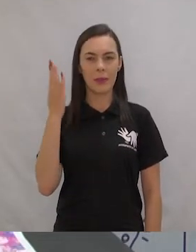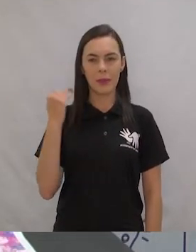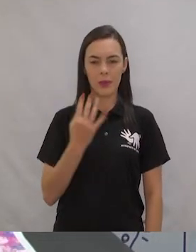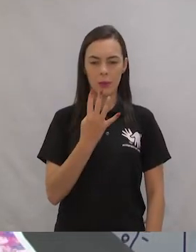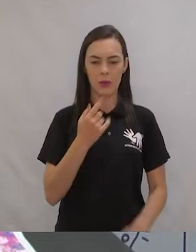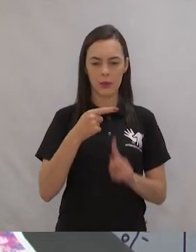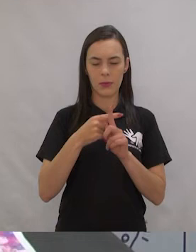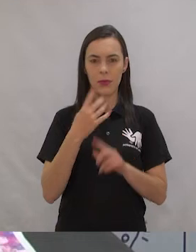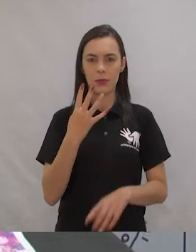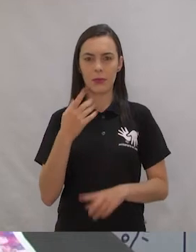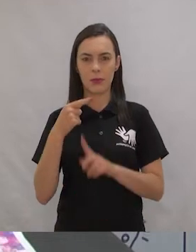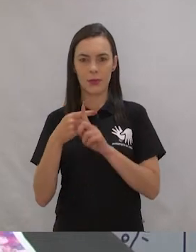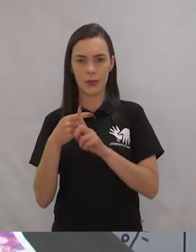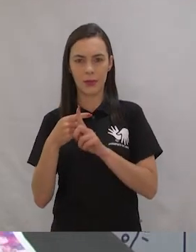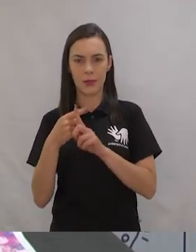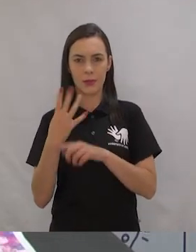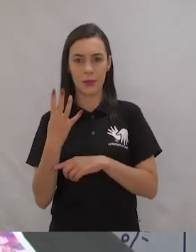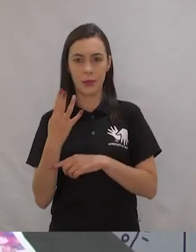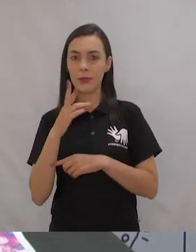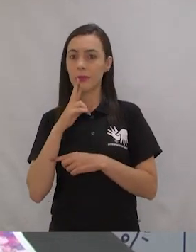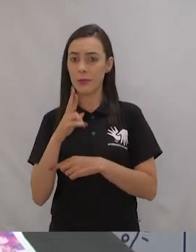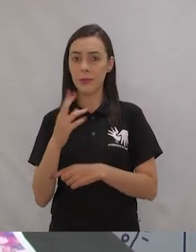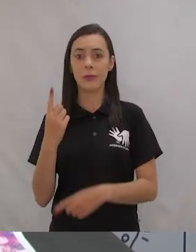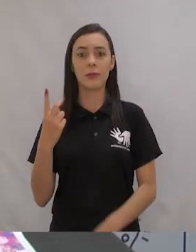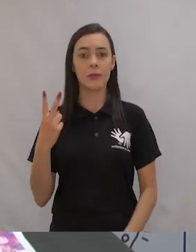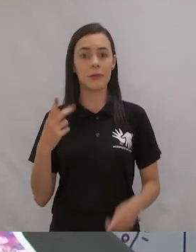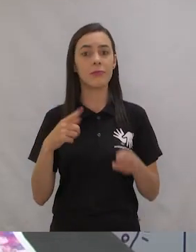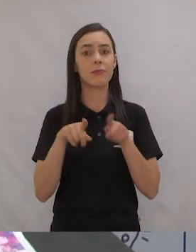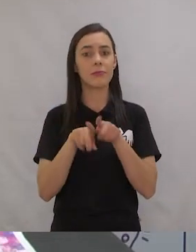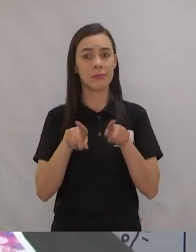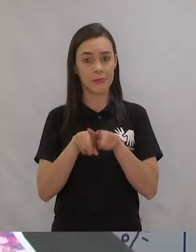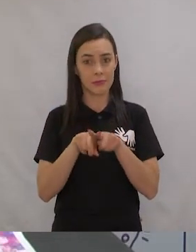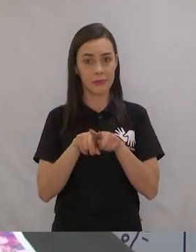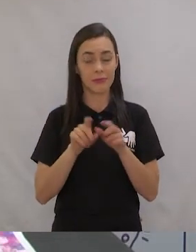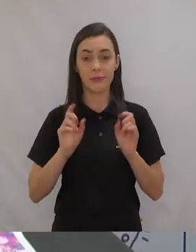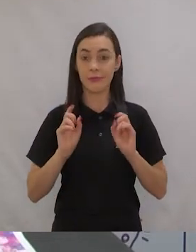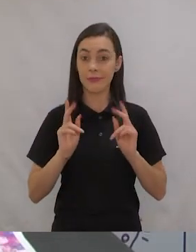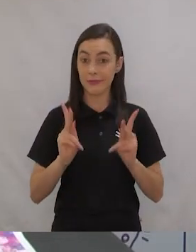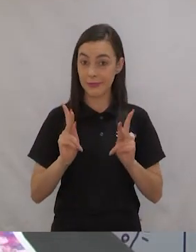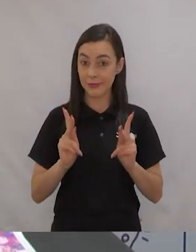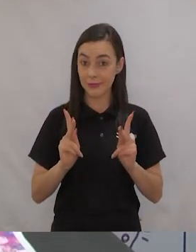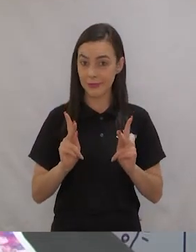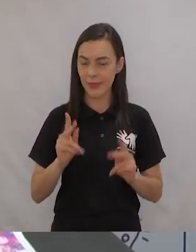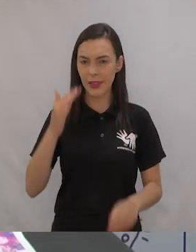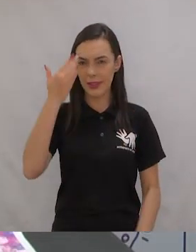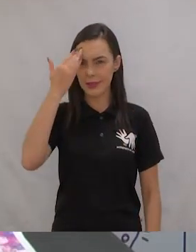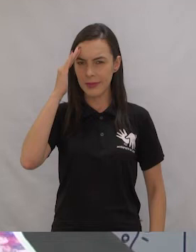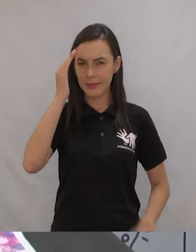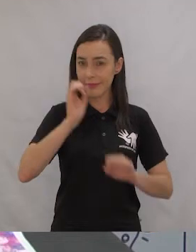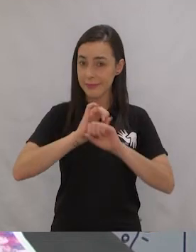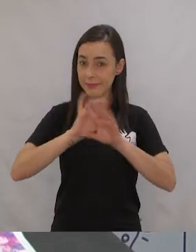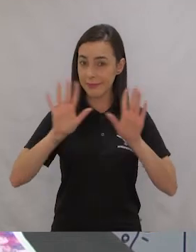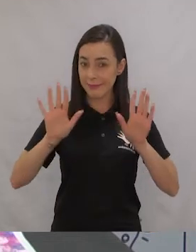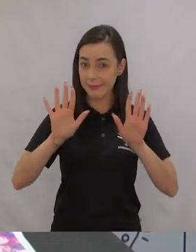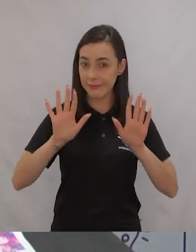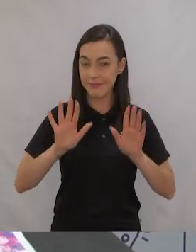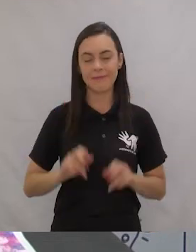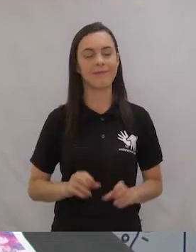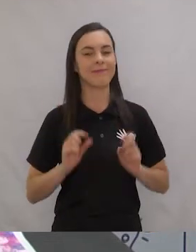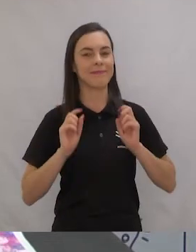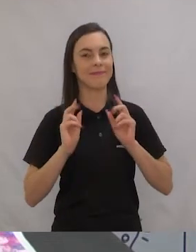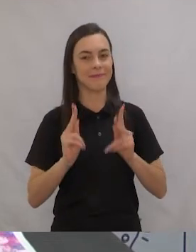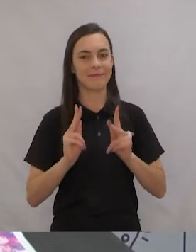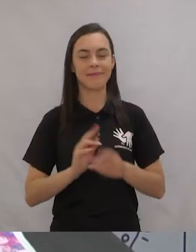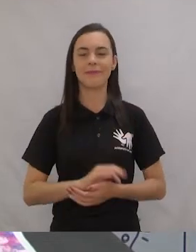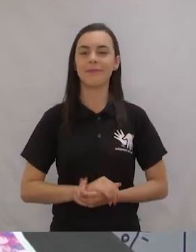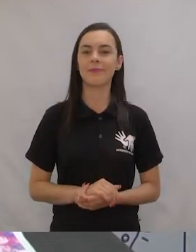mais 4 mais 4 também é igual a 12. Certo? Conseguiram compreender? Então